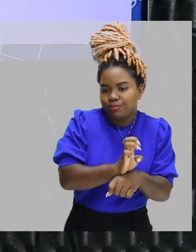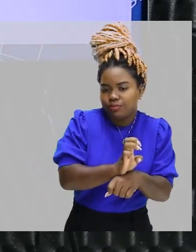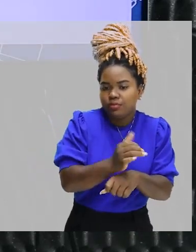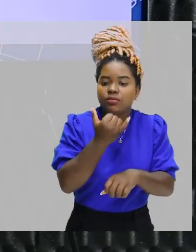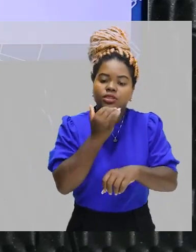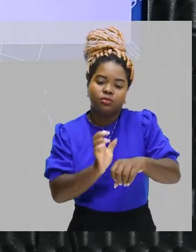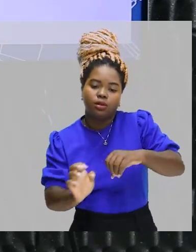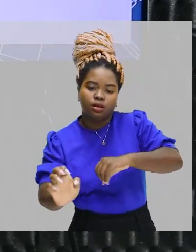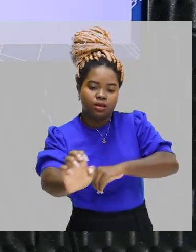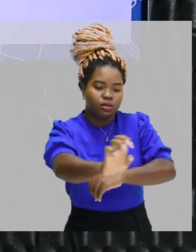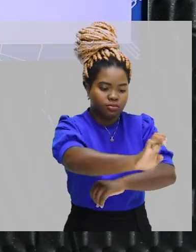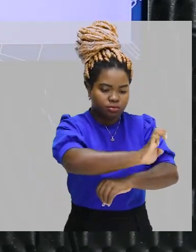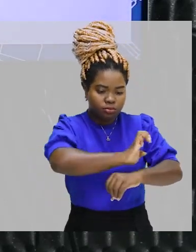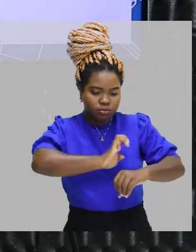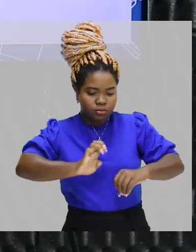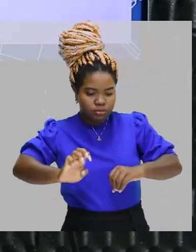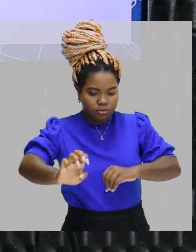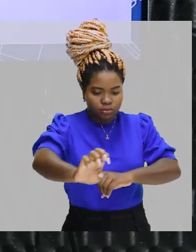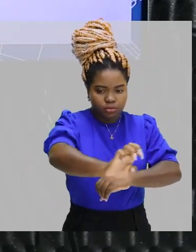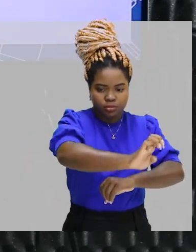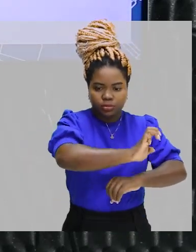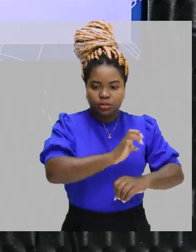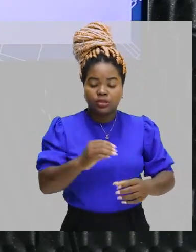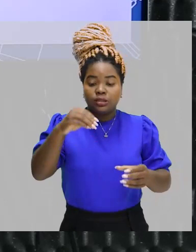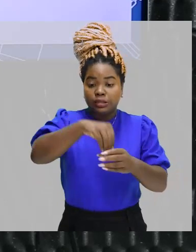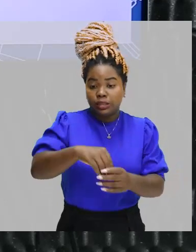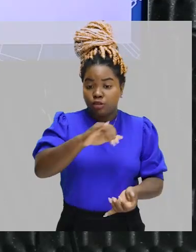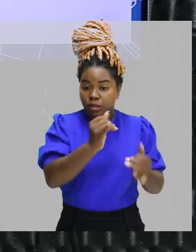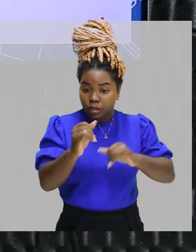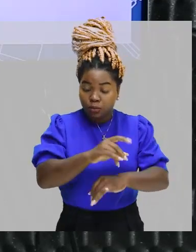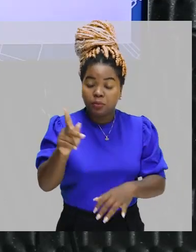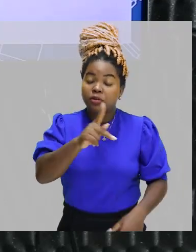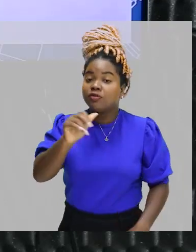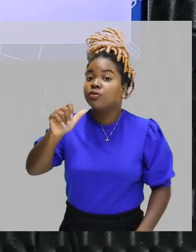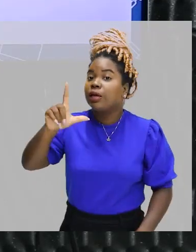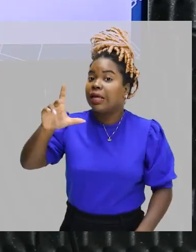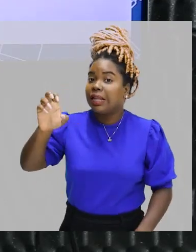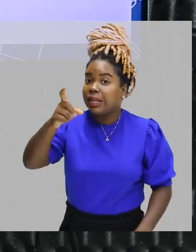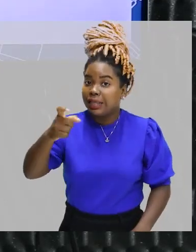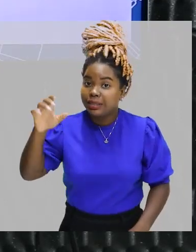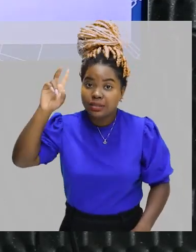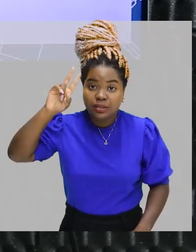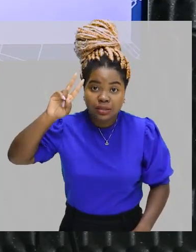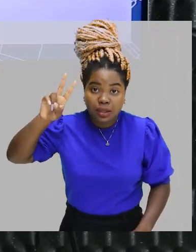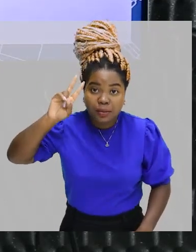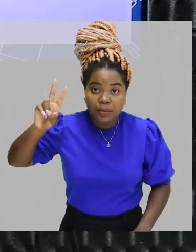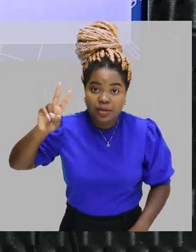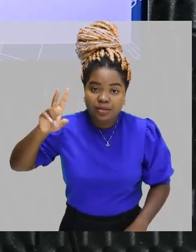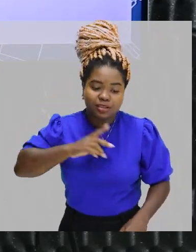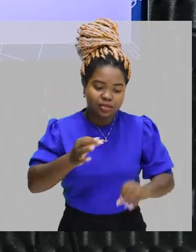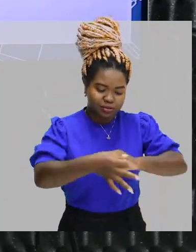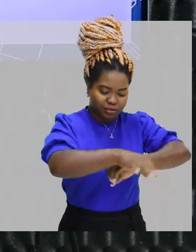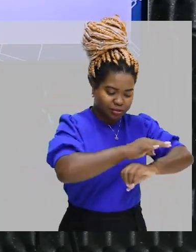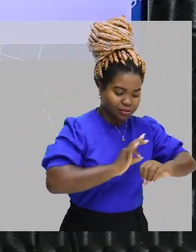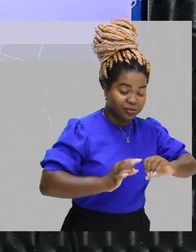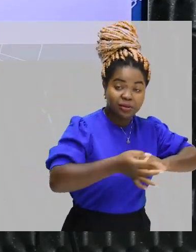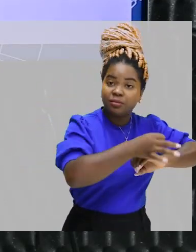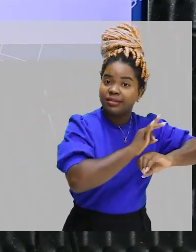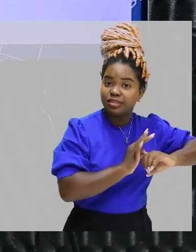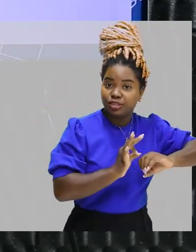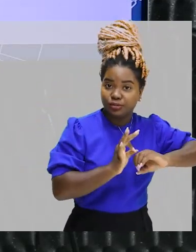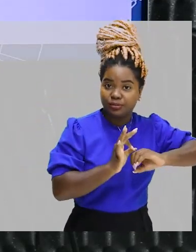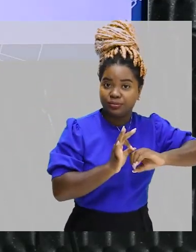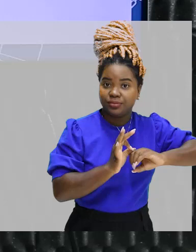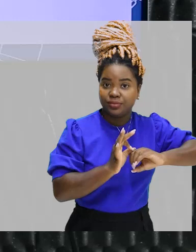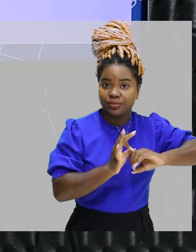A atomística dentro da química, né, o professor Alex, ele explica muito bem isso, sobre essas partículas que eles vão soltar,